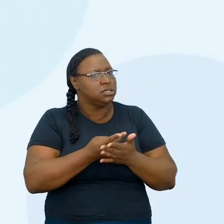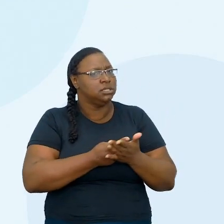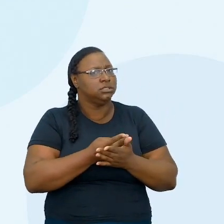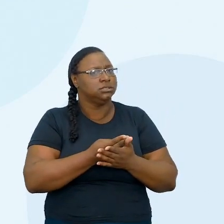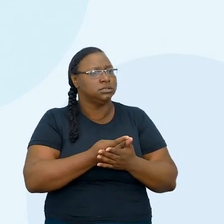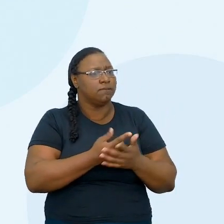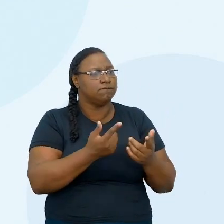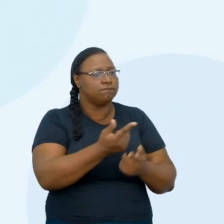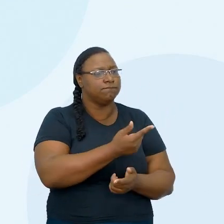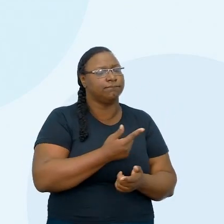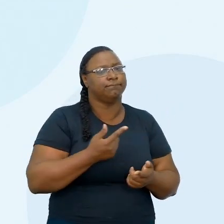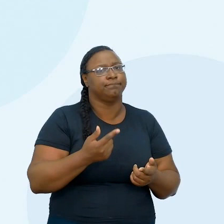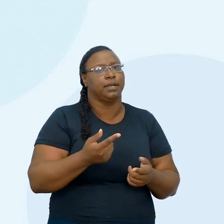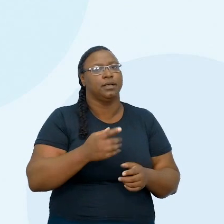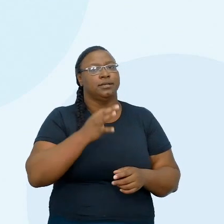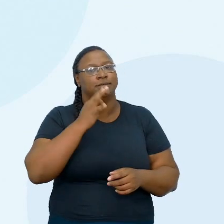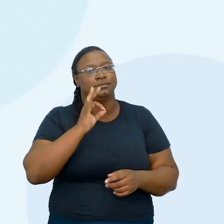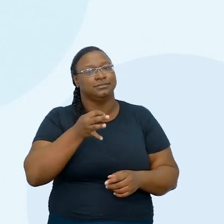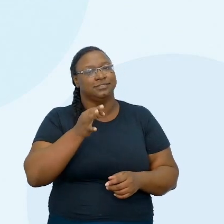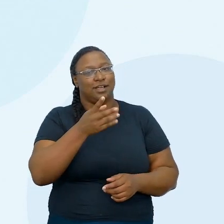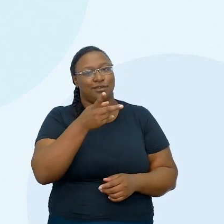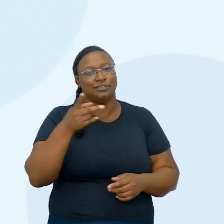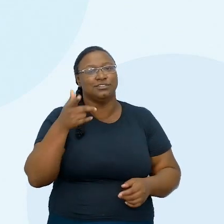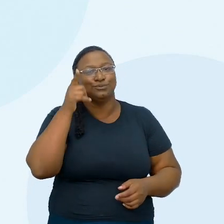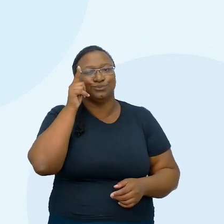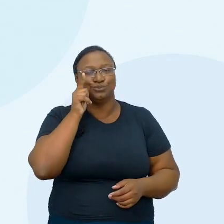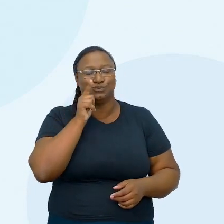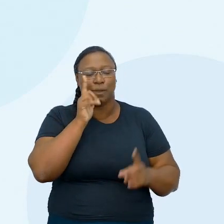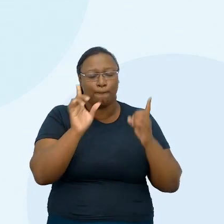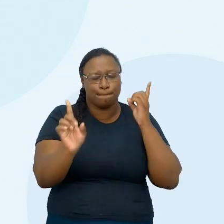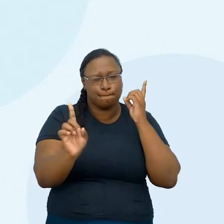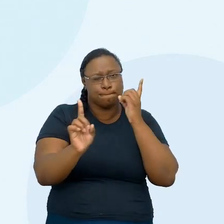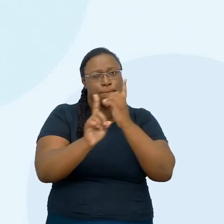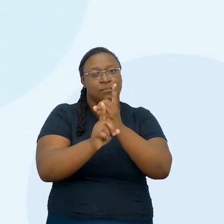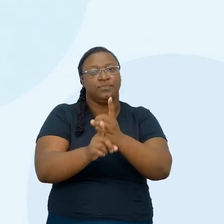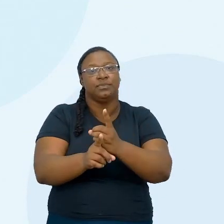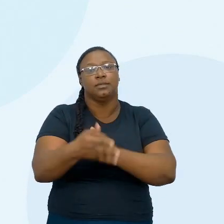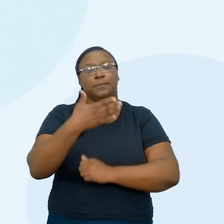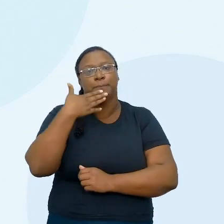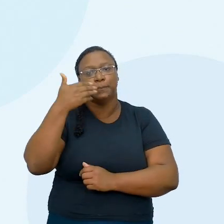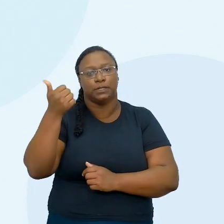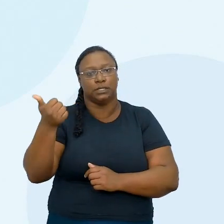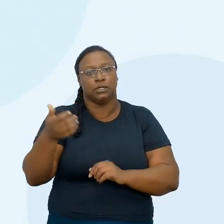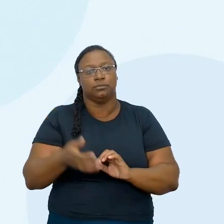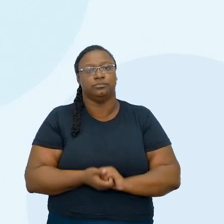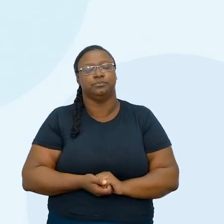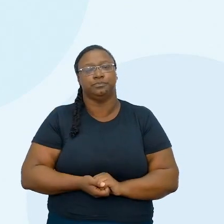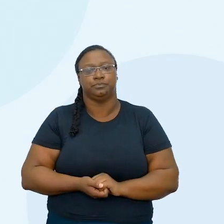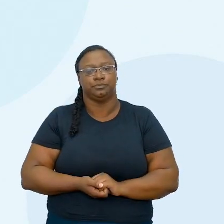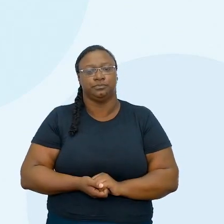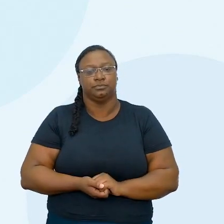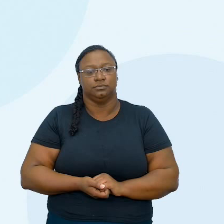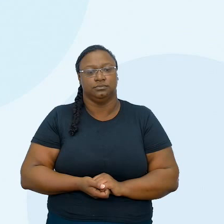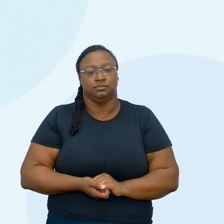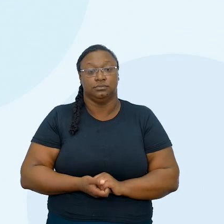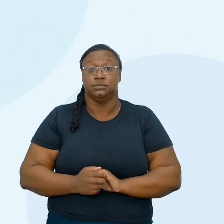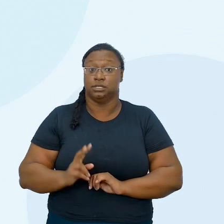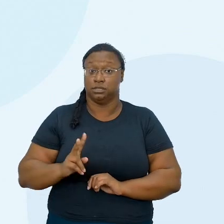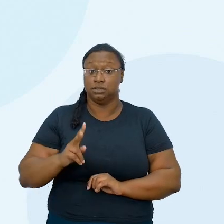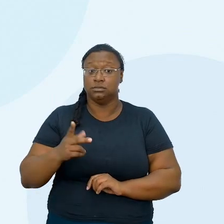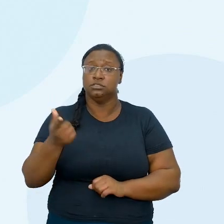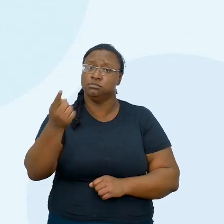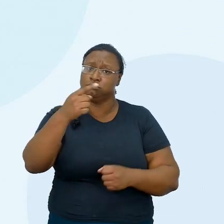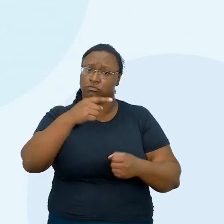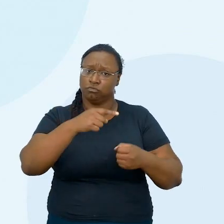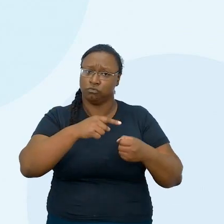pares, porque a gente tem certeza que vocês vão conseguir aí encontrar da melhor forma possível o nosso mapa. Sempre a gente retoma